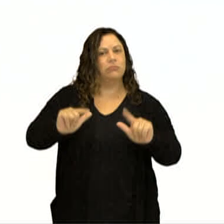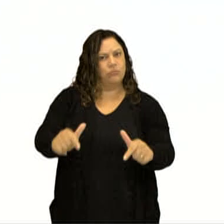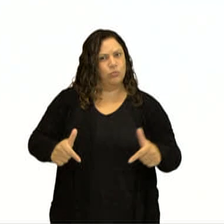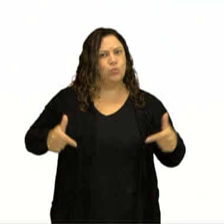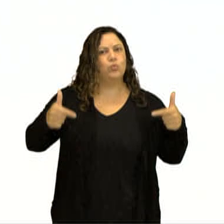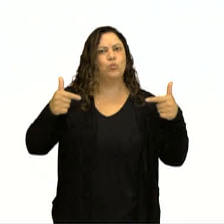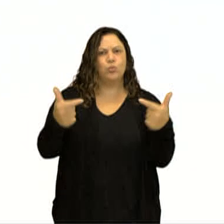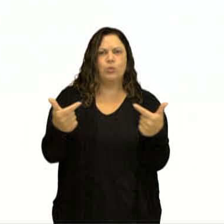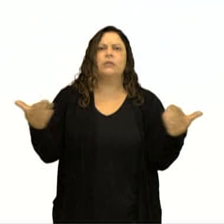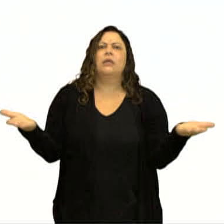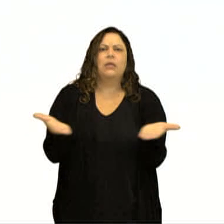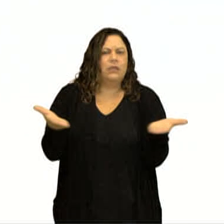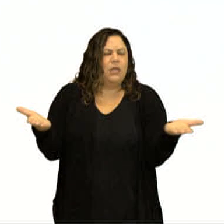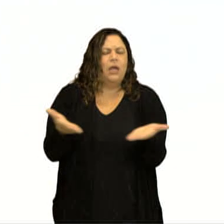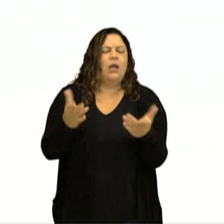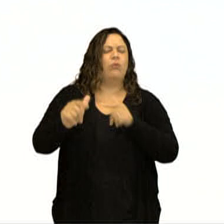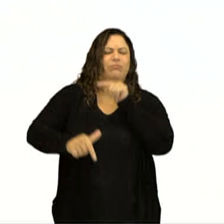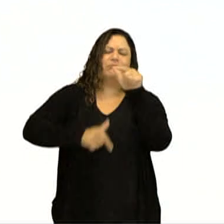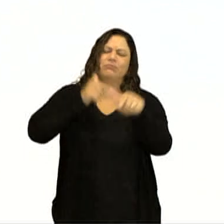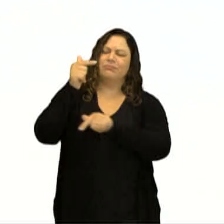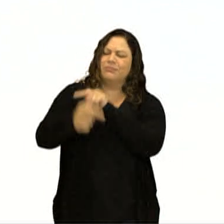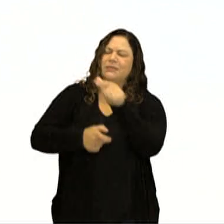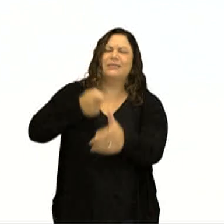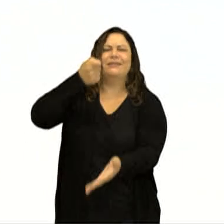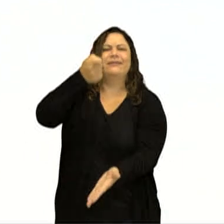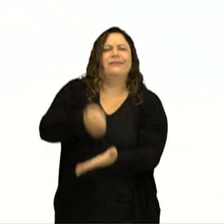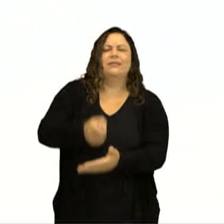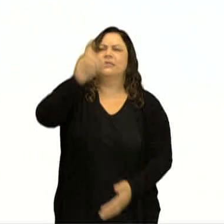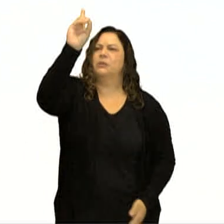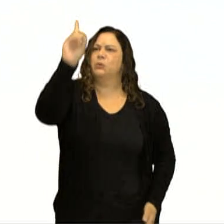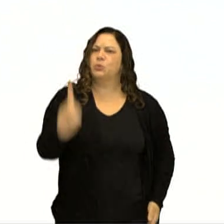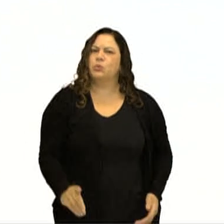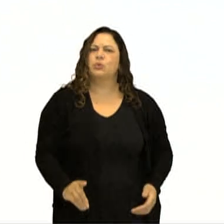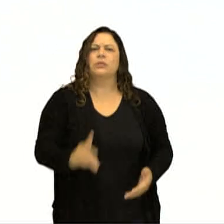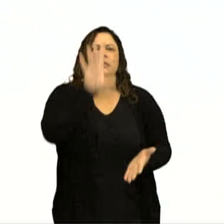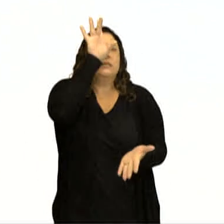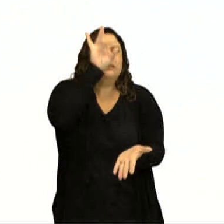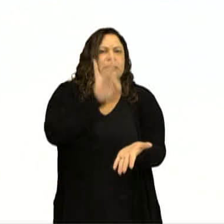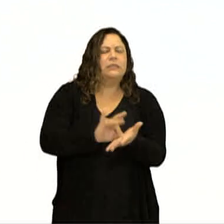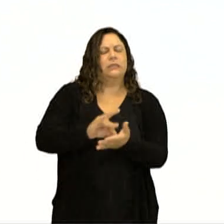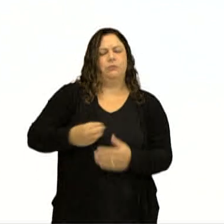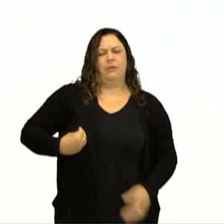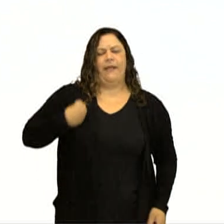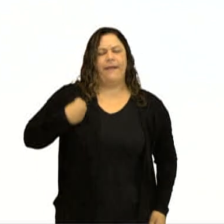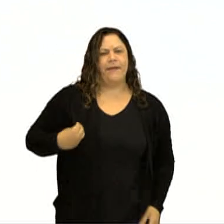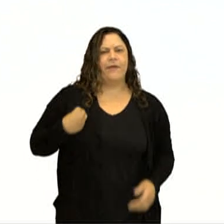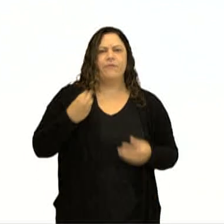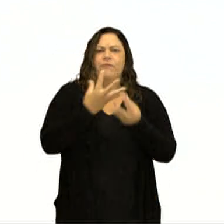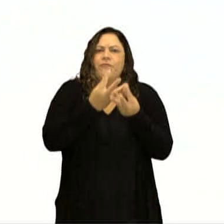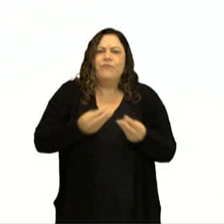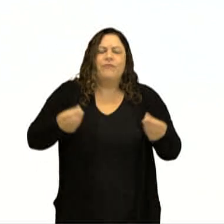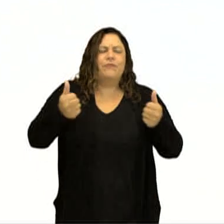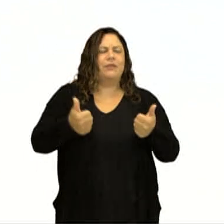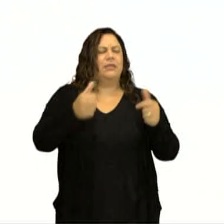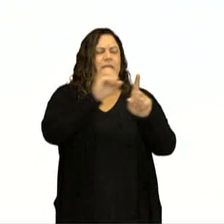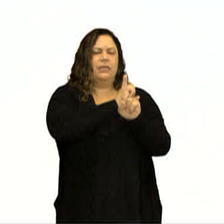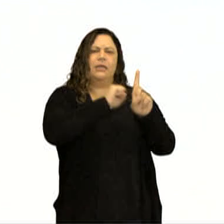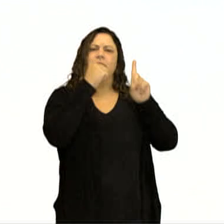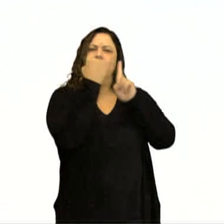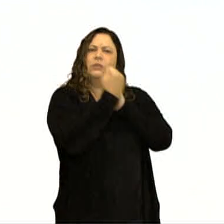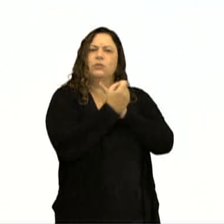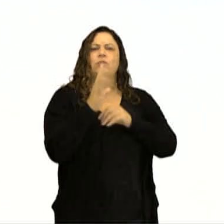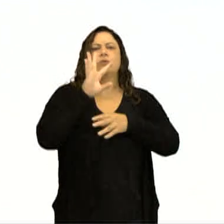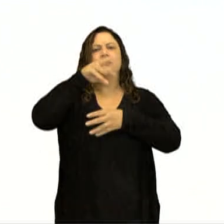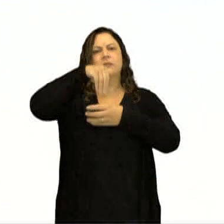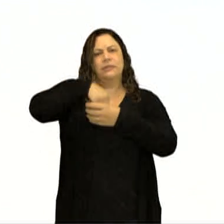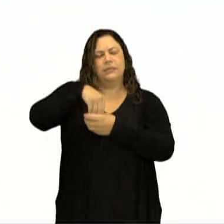Os trabalhadores eles permanecem exigindo direitos garantidos a uma vida digna, tanto na sociedade quanto dentro